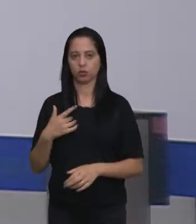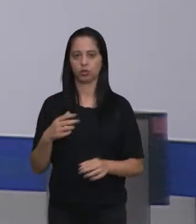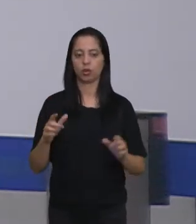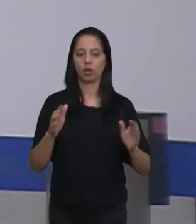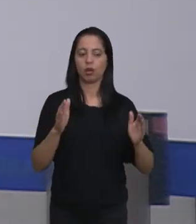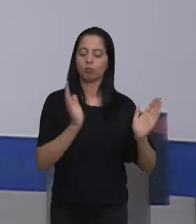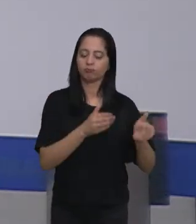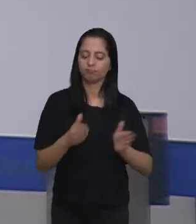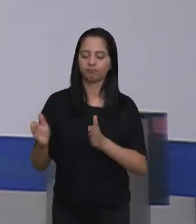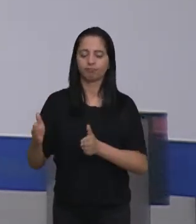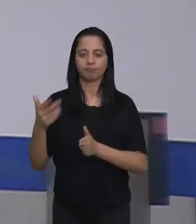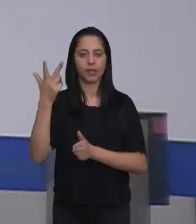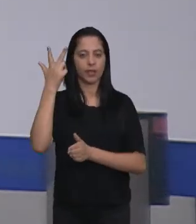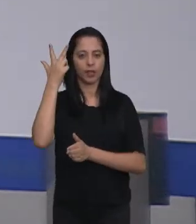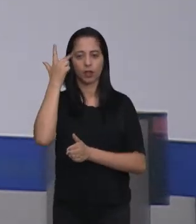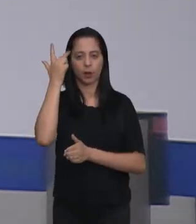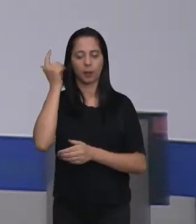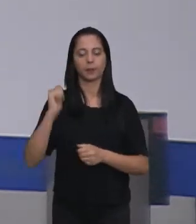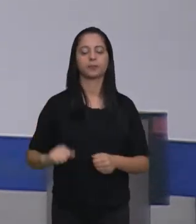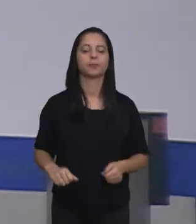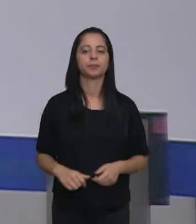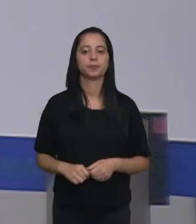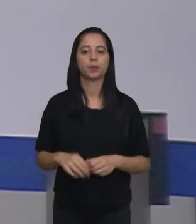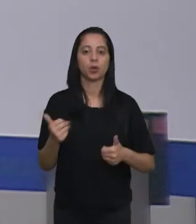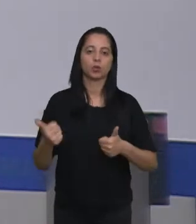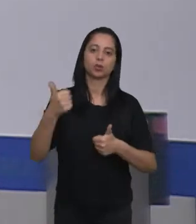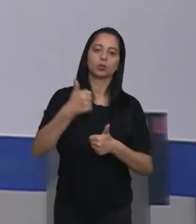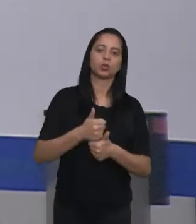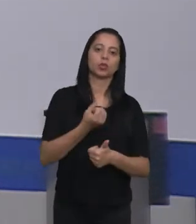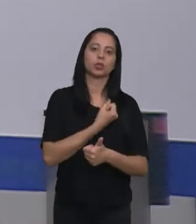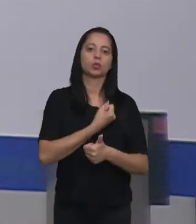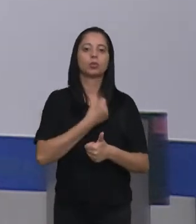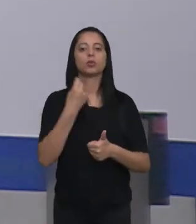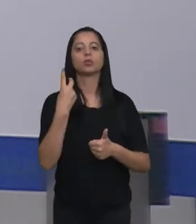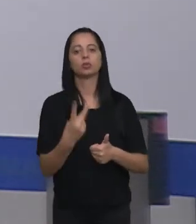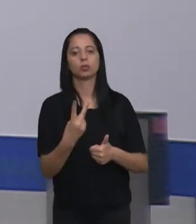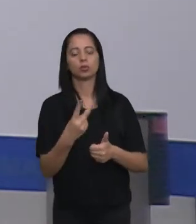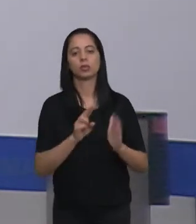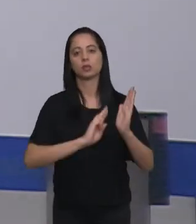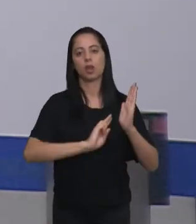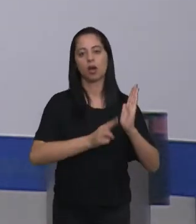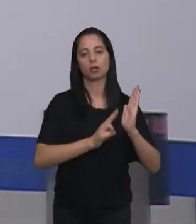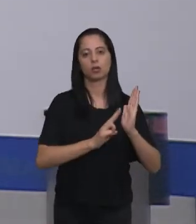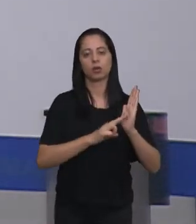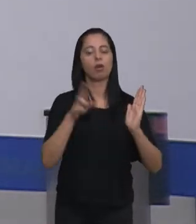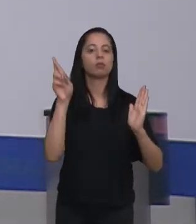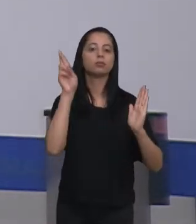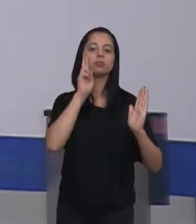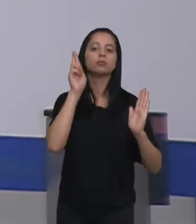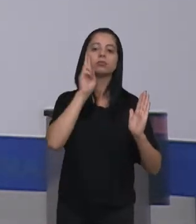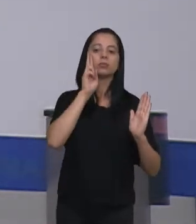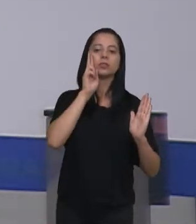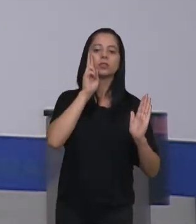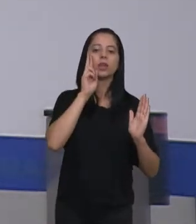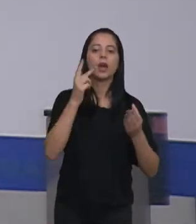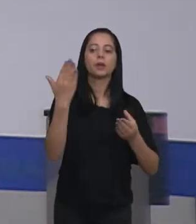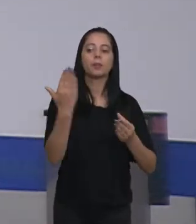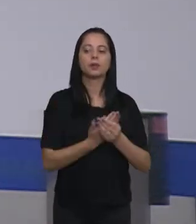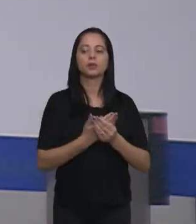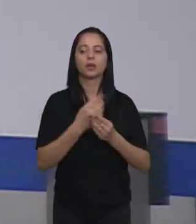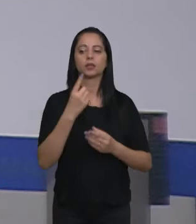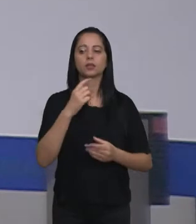é ordinário. Substitutivo número 2, de autoria do vereador Renato Santiago, ao processo